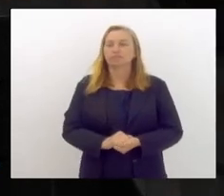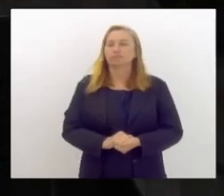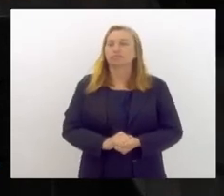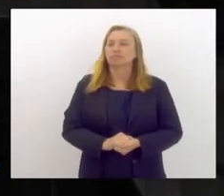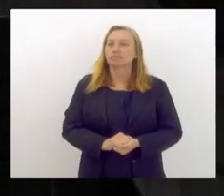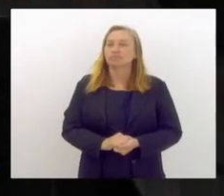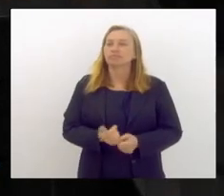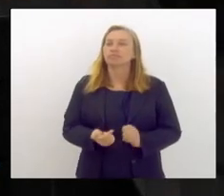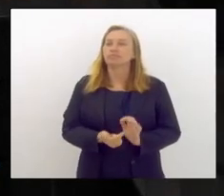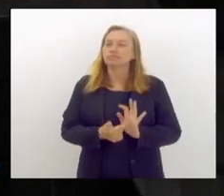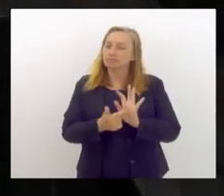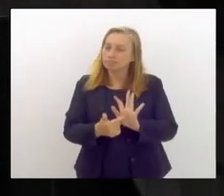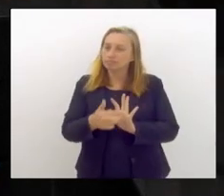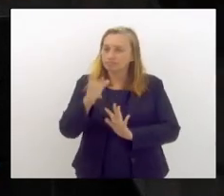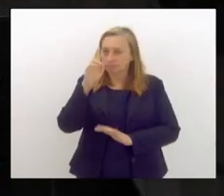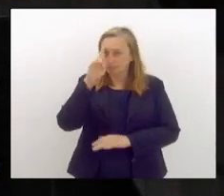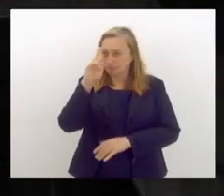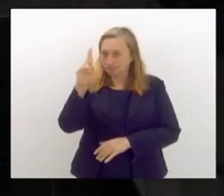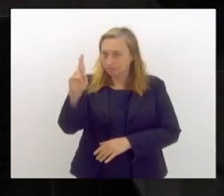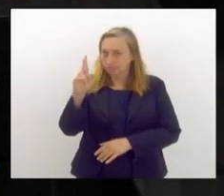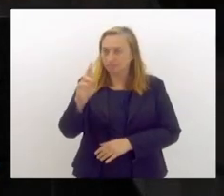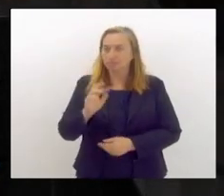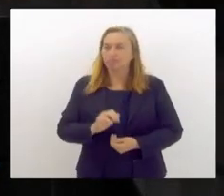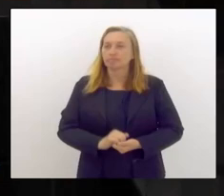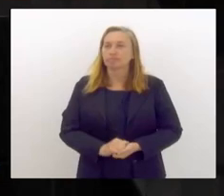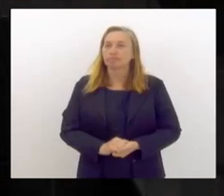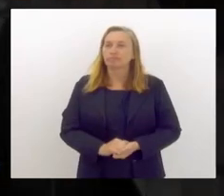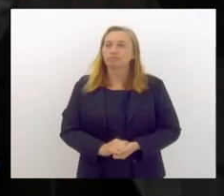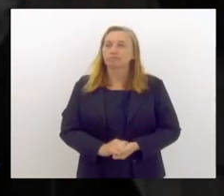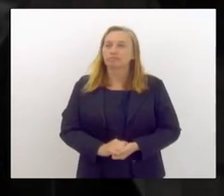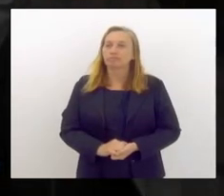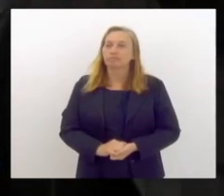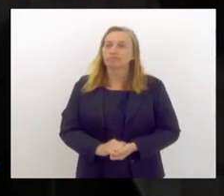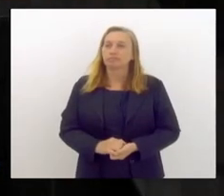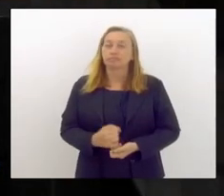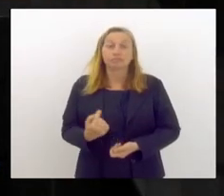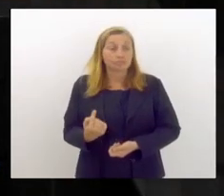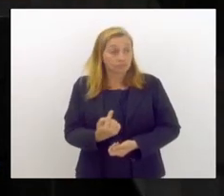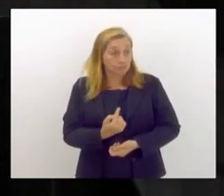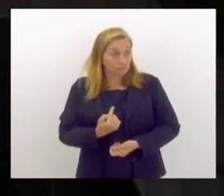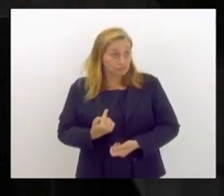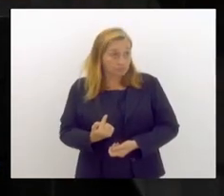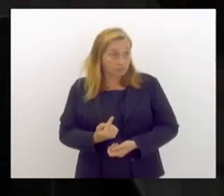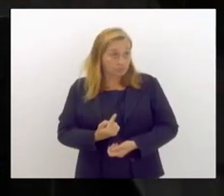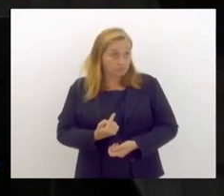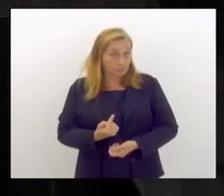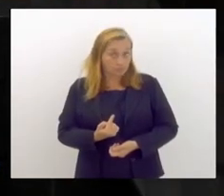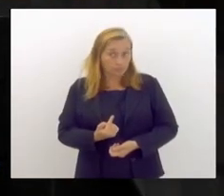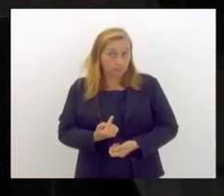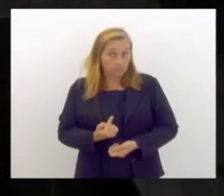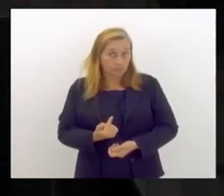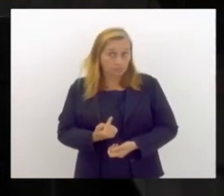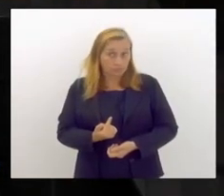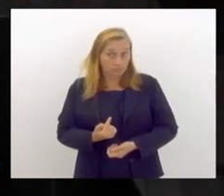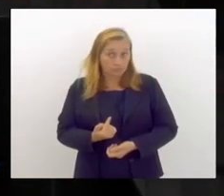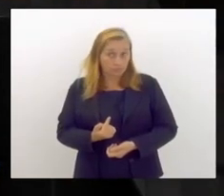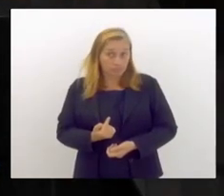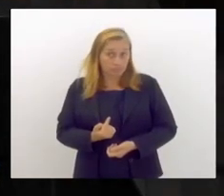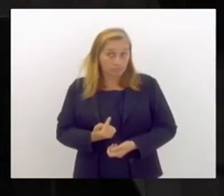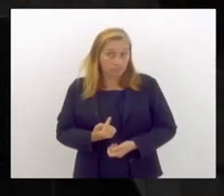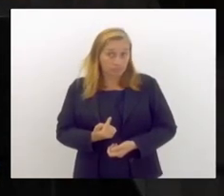Para mostrar a Vossa Excelência como nós somos lesados pela